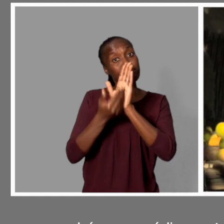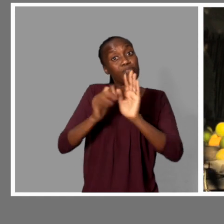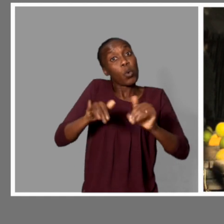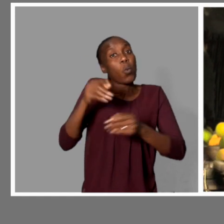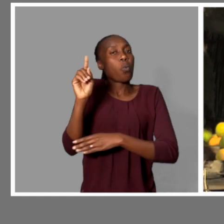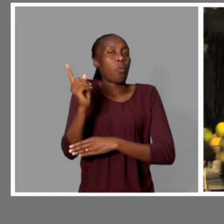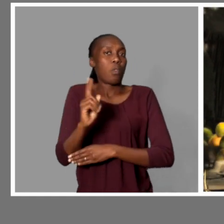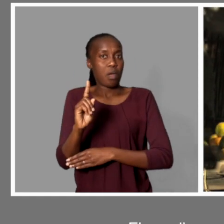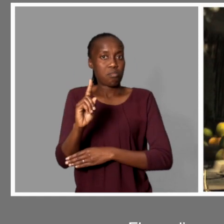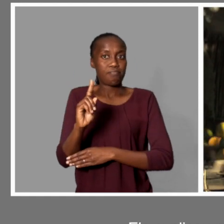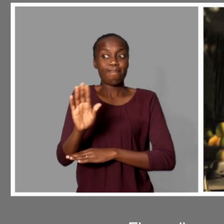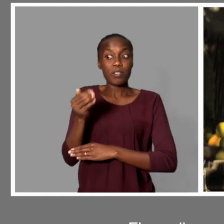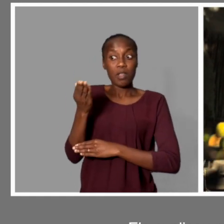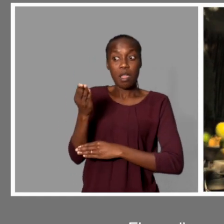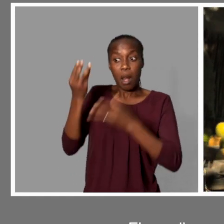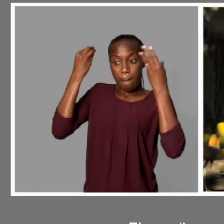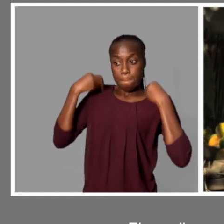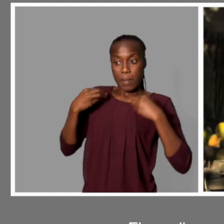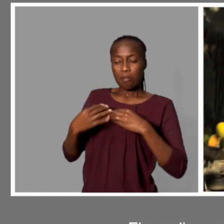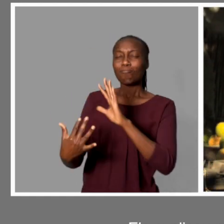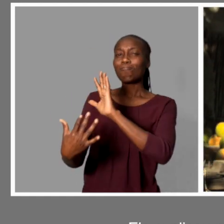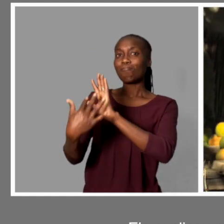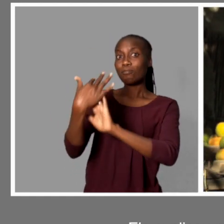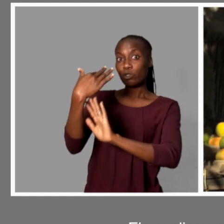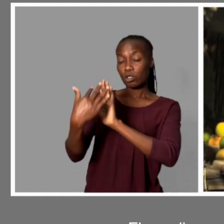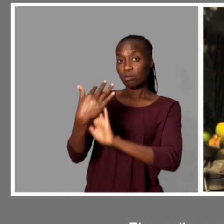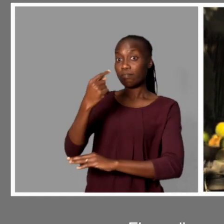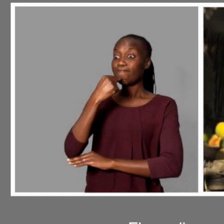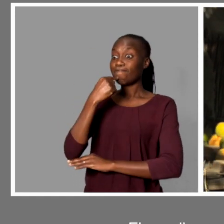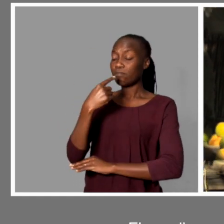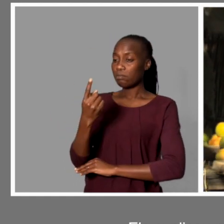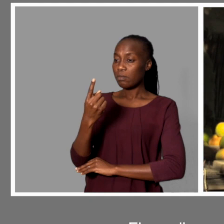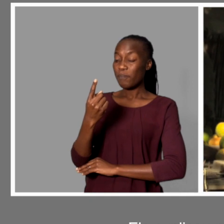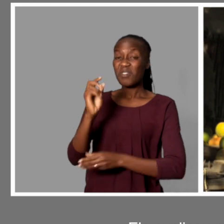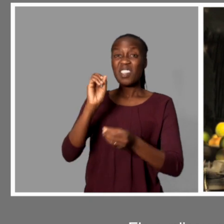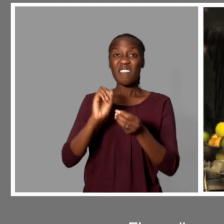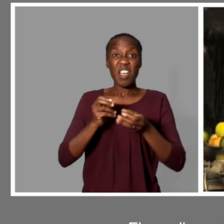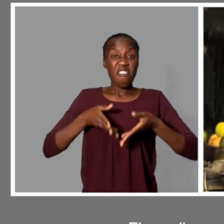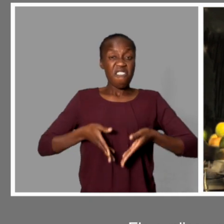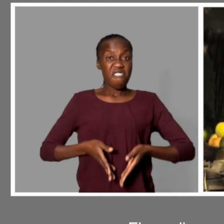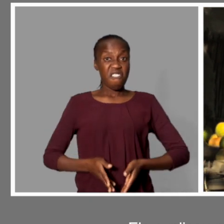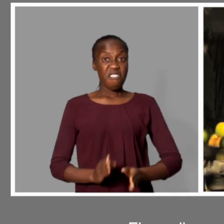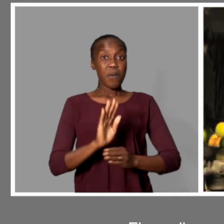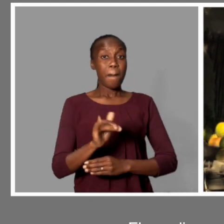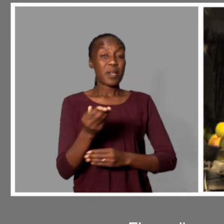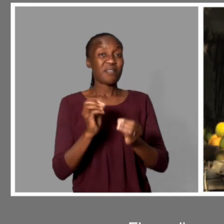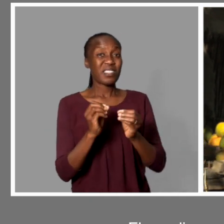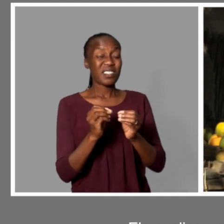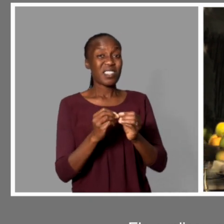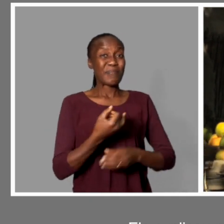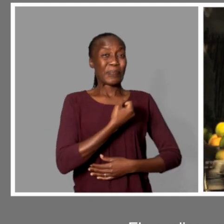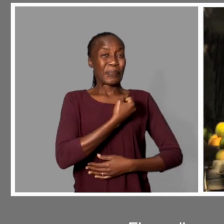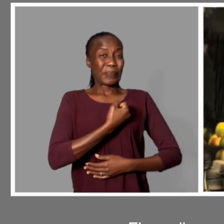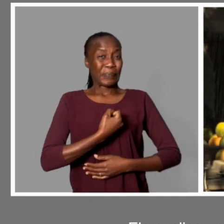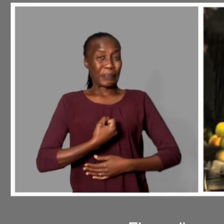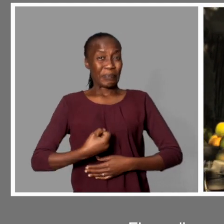arriscada. Então, ele explicou que, olha, essa coisa de necessidades, o